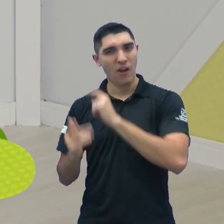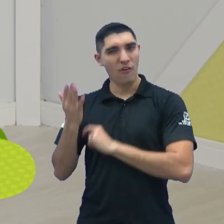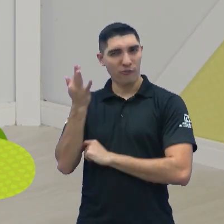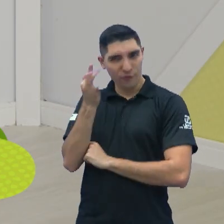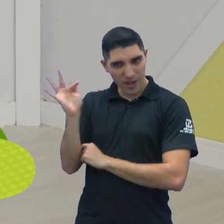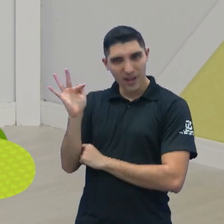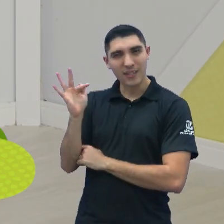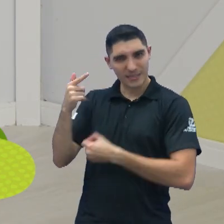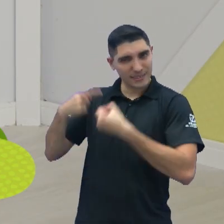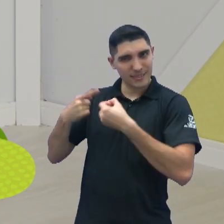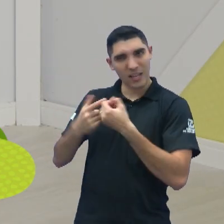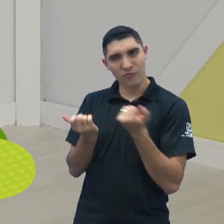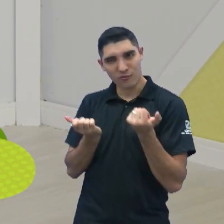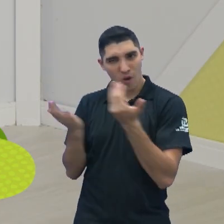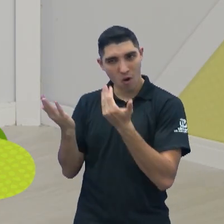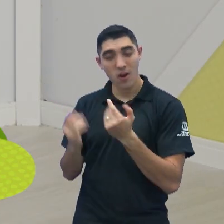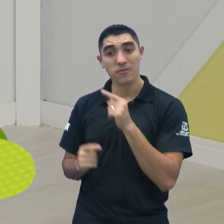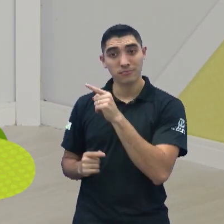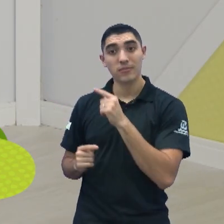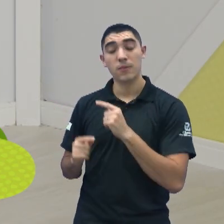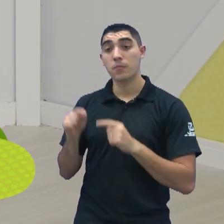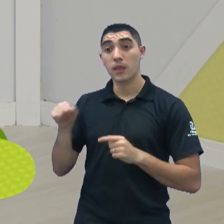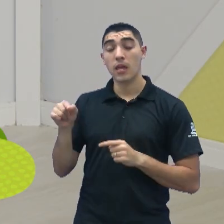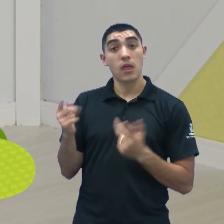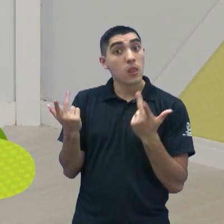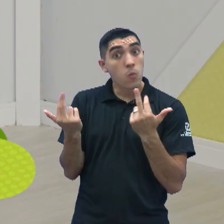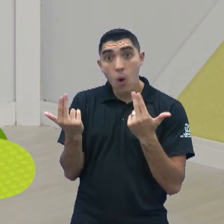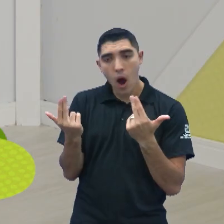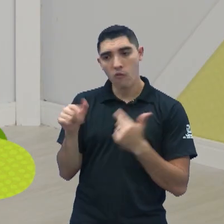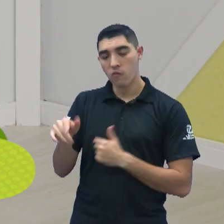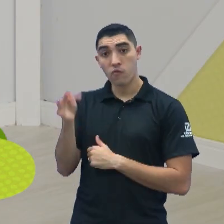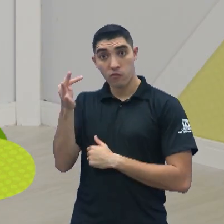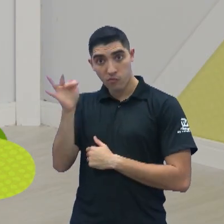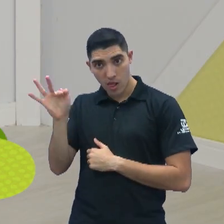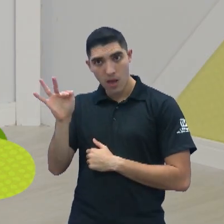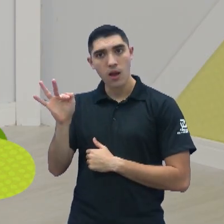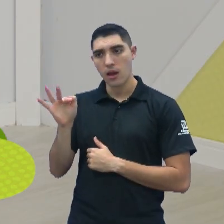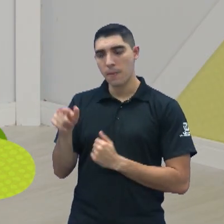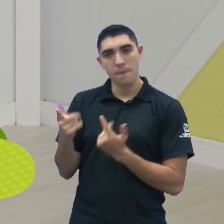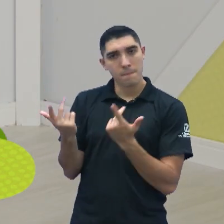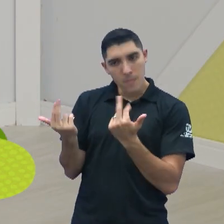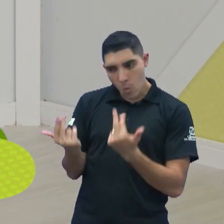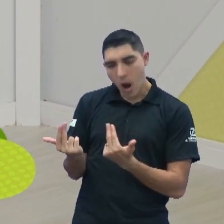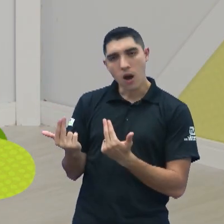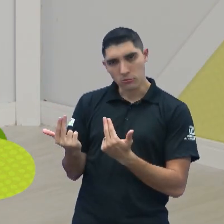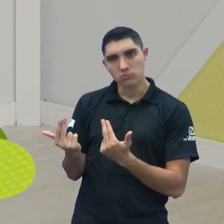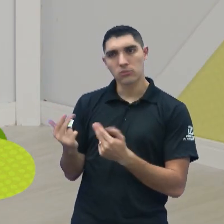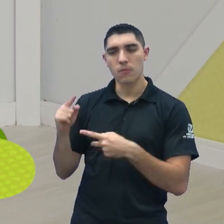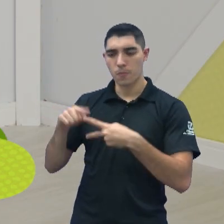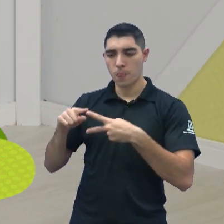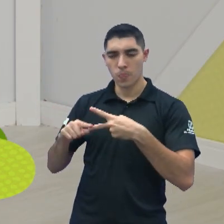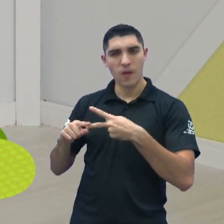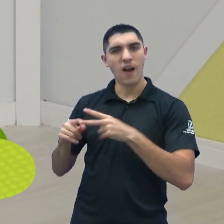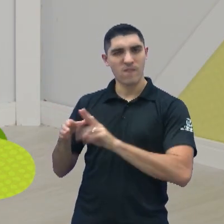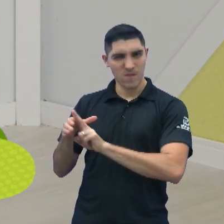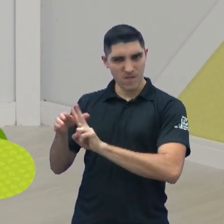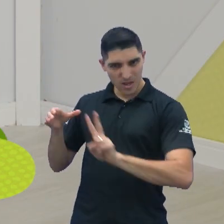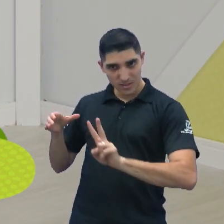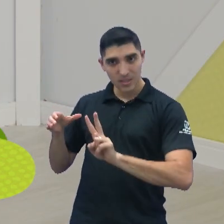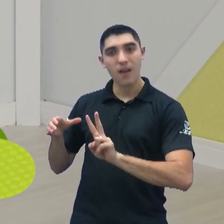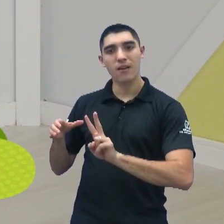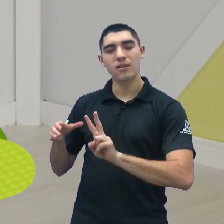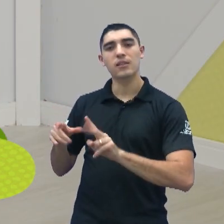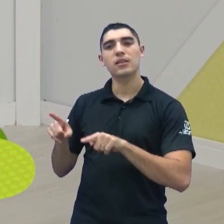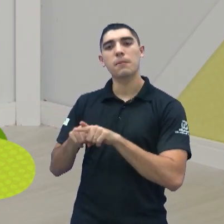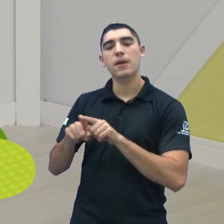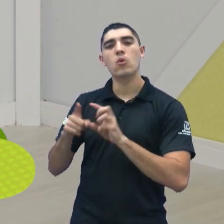ginásio Pedrocão, exatamente as duas equipes. Franca com os mesmos desfalques, né? Do Jorginho, do Lucas Dias, além do Zu, que é um